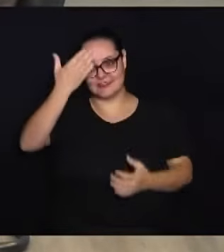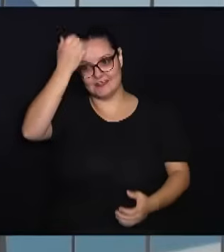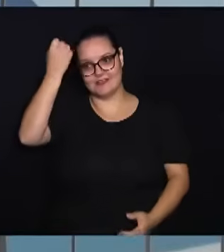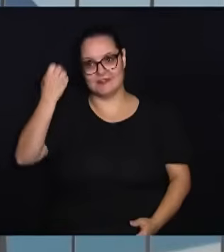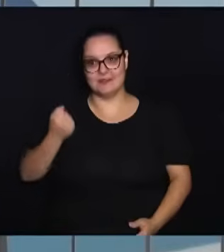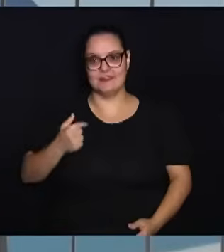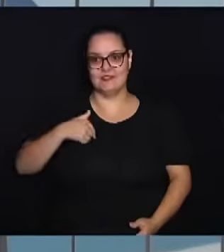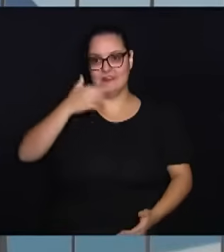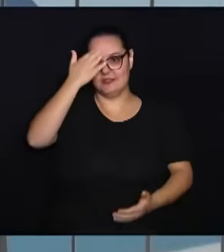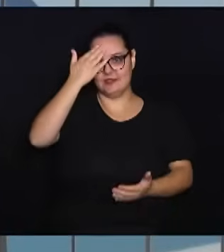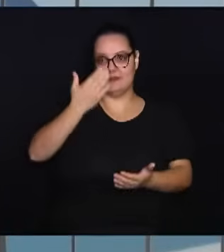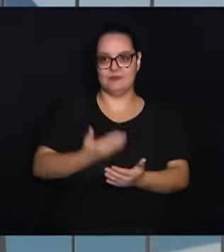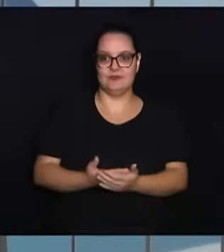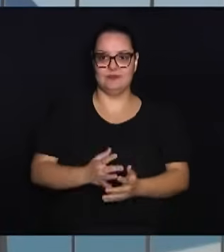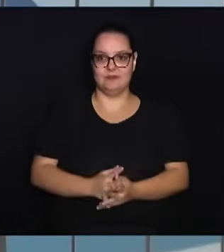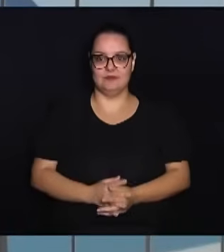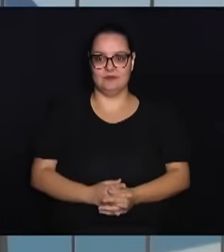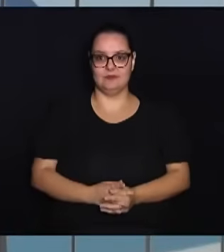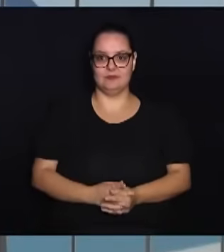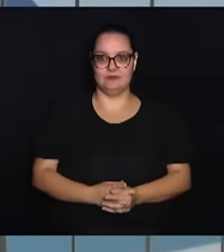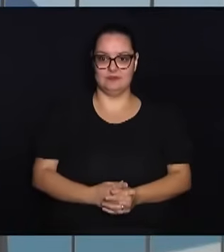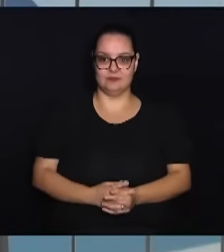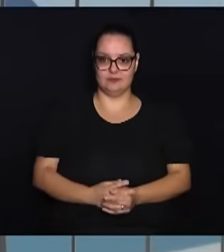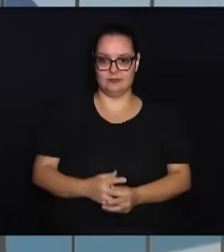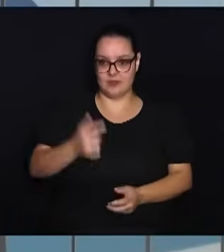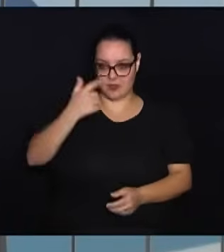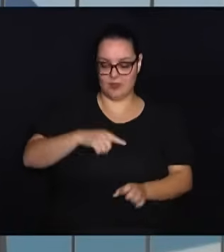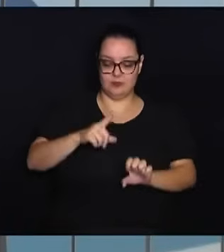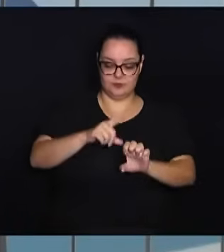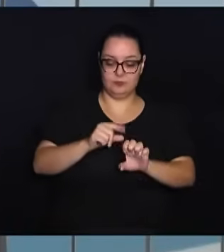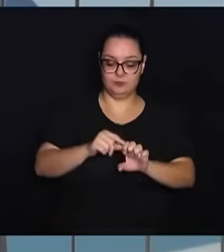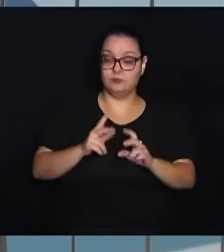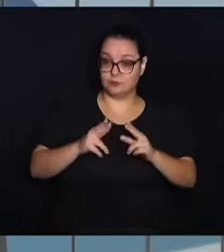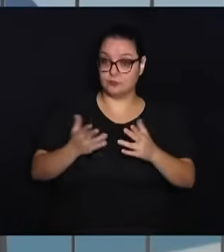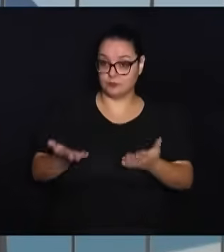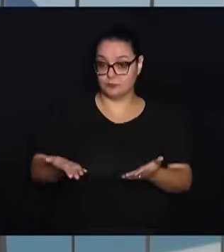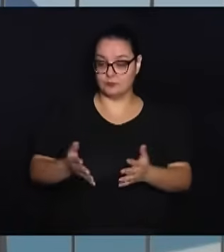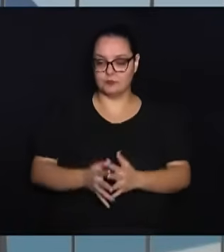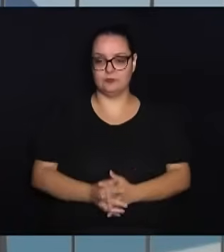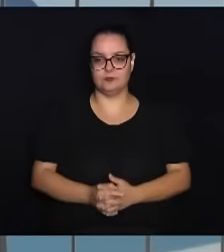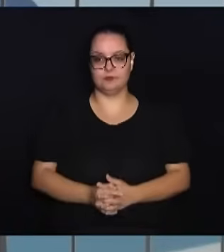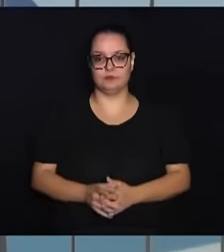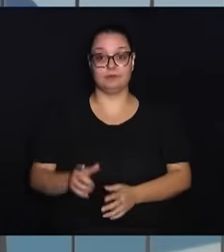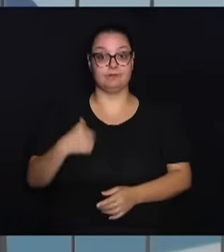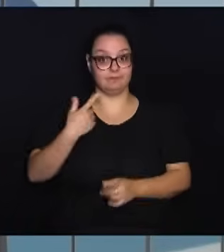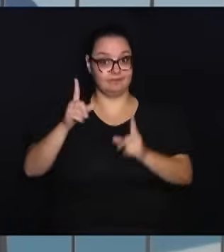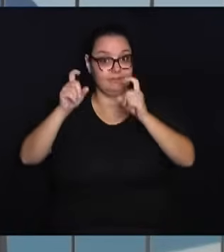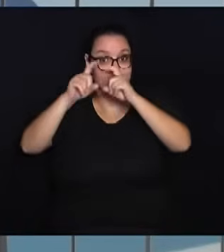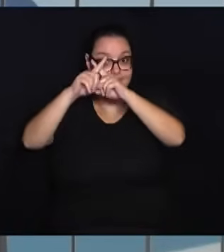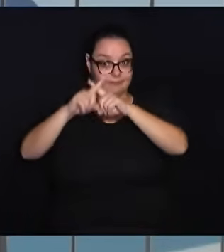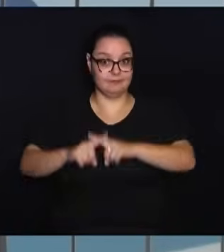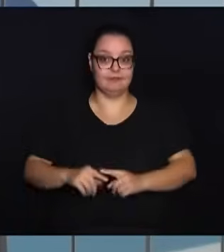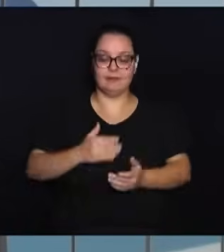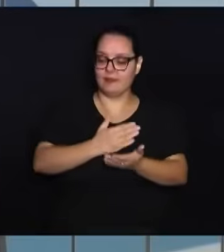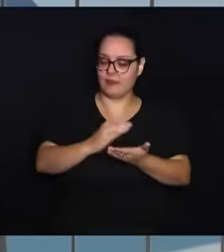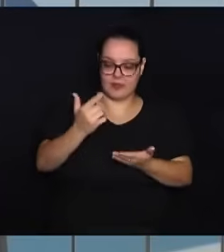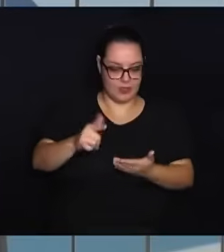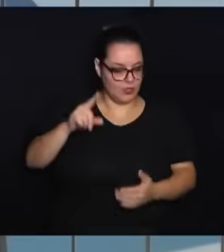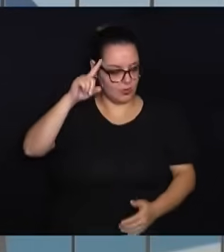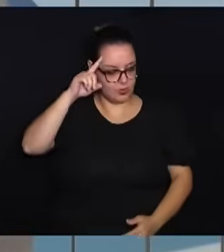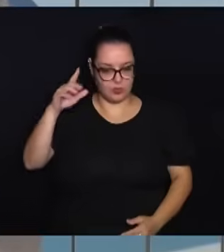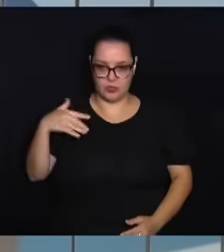acredito muito que eu, como empreendedor, nós somos desafiados a recomeçar todos os